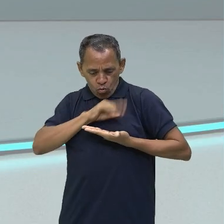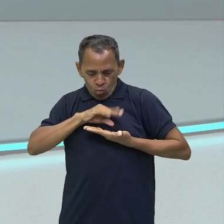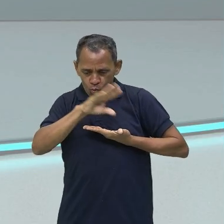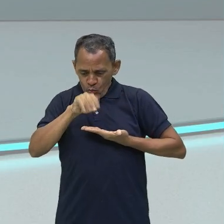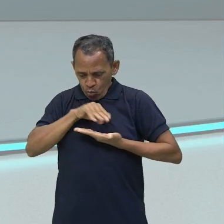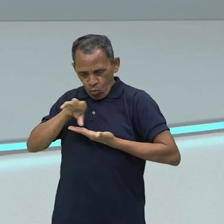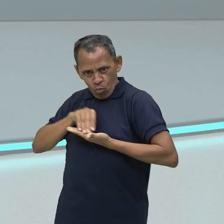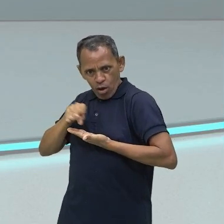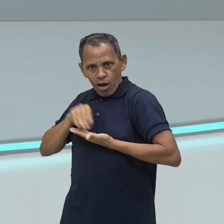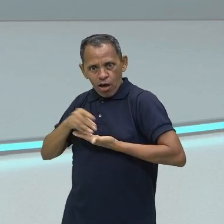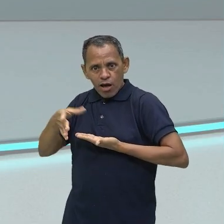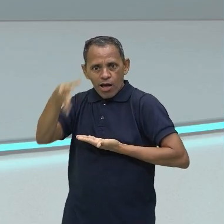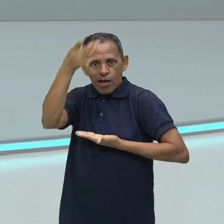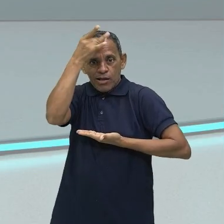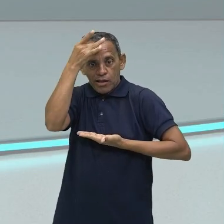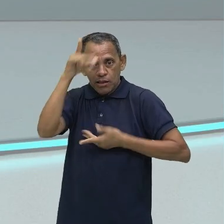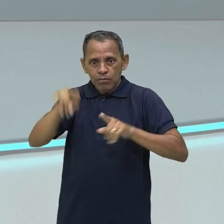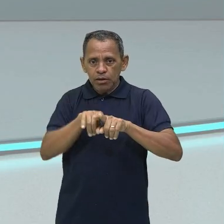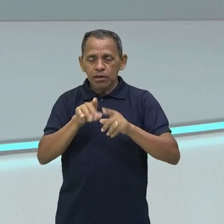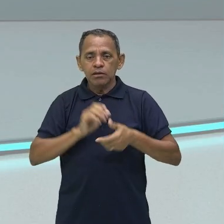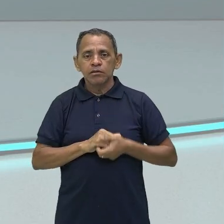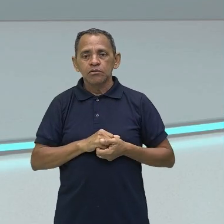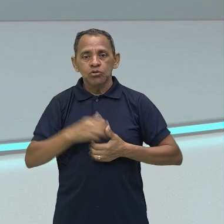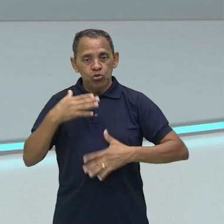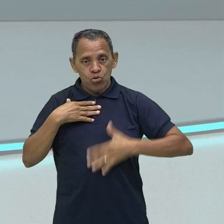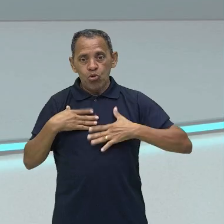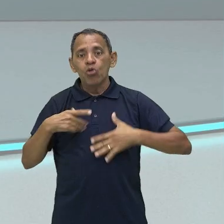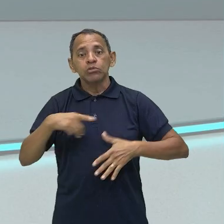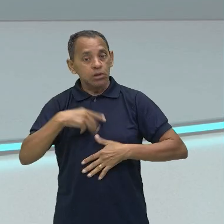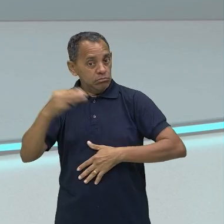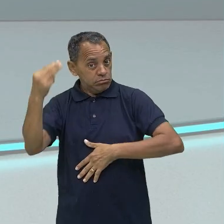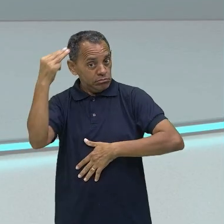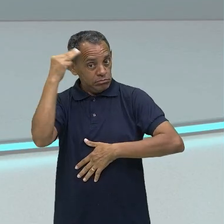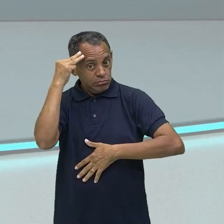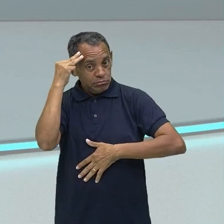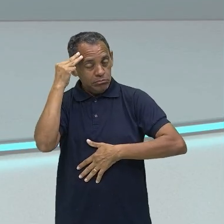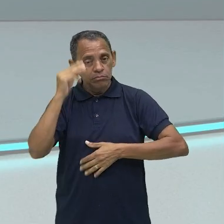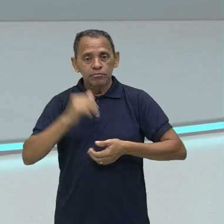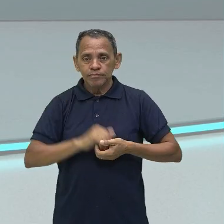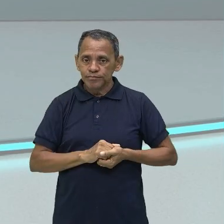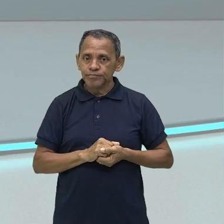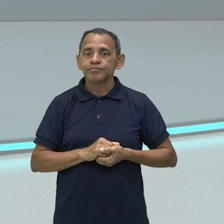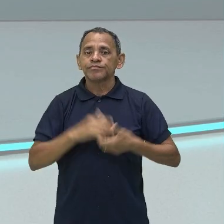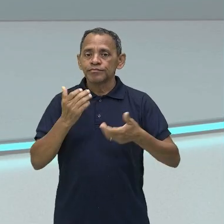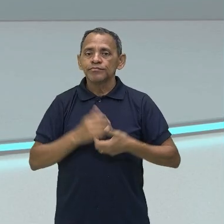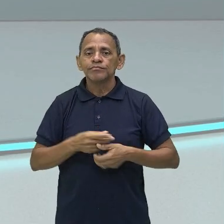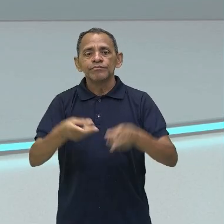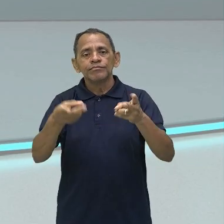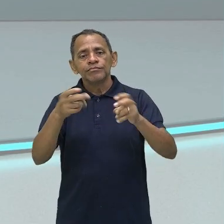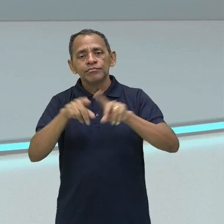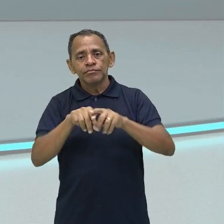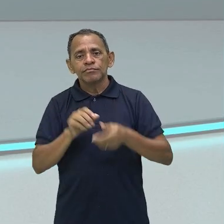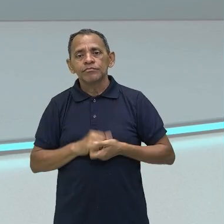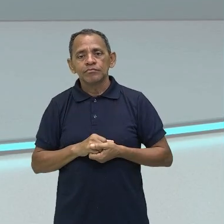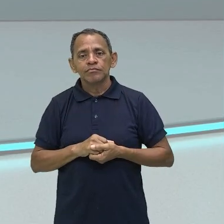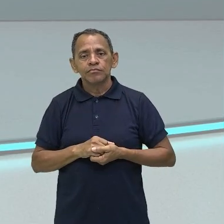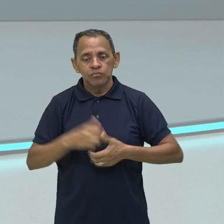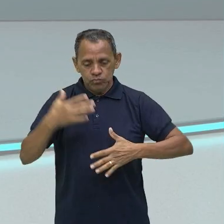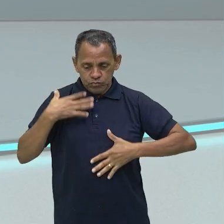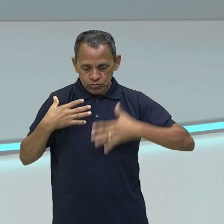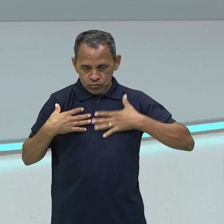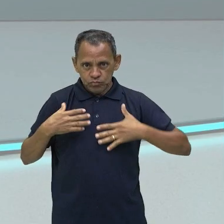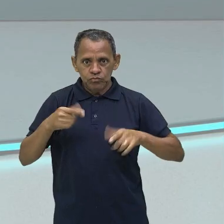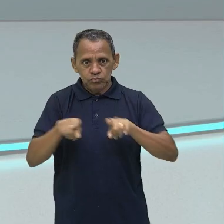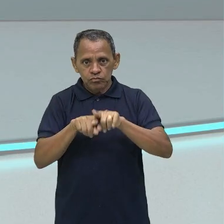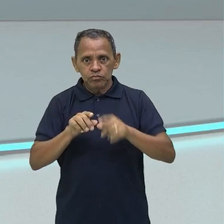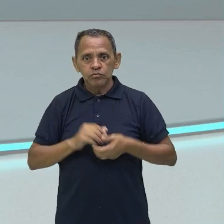seu subconsciente e o seu corpo ele possui memória. Então, nós vamos perceber que quando falamos desse corpo, não